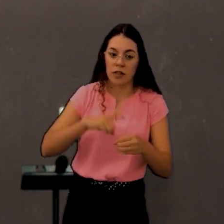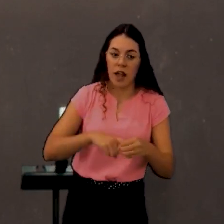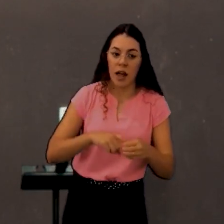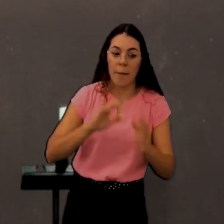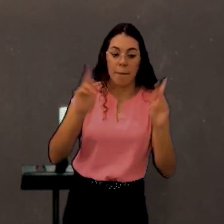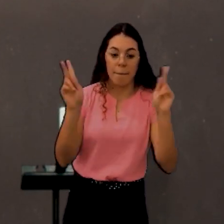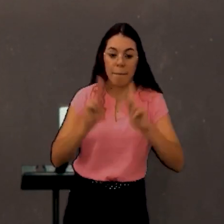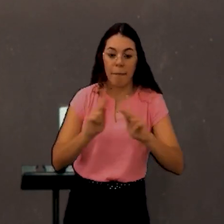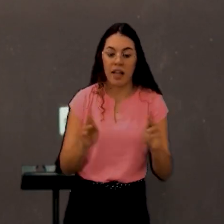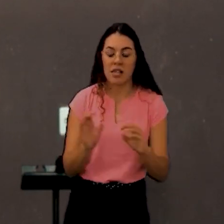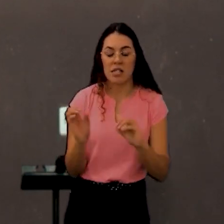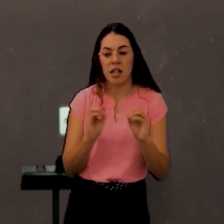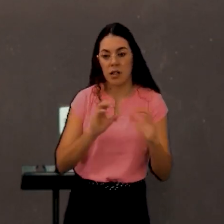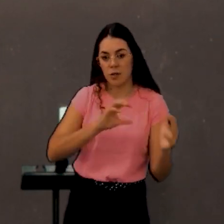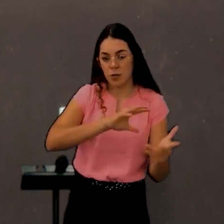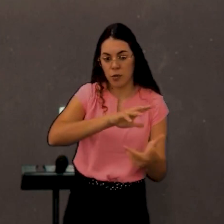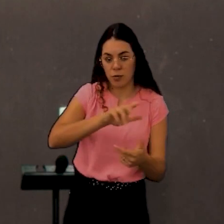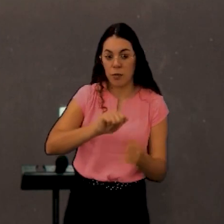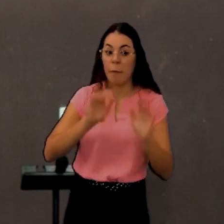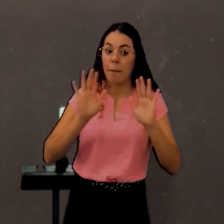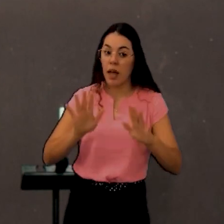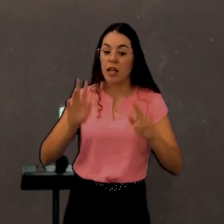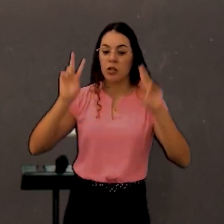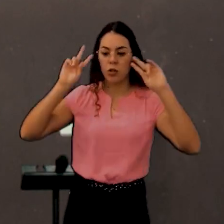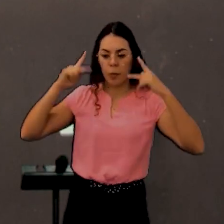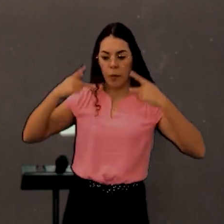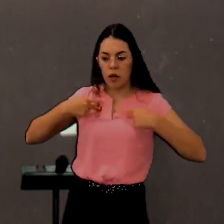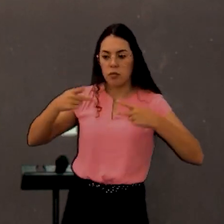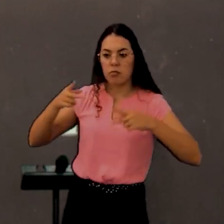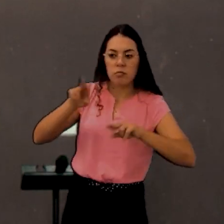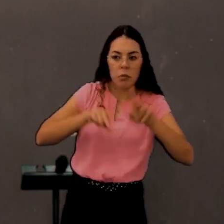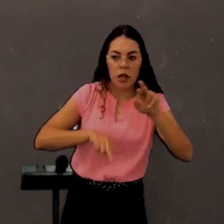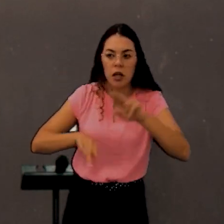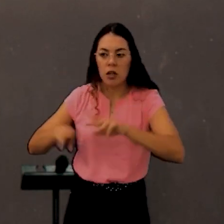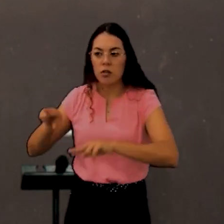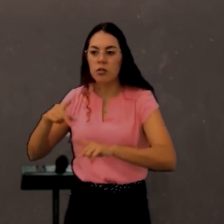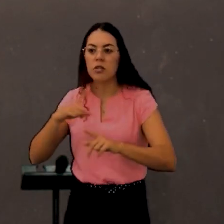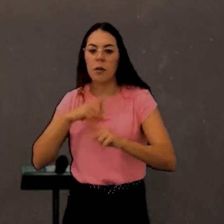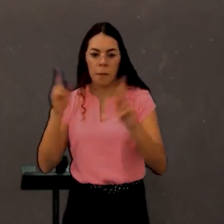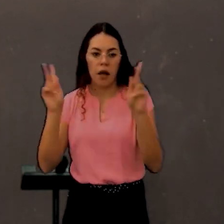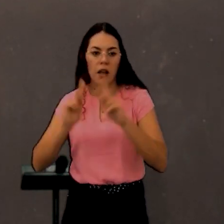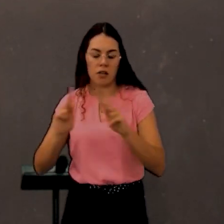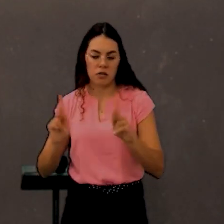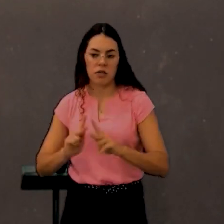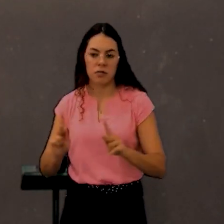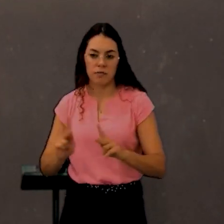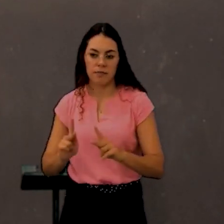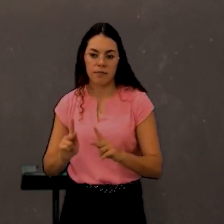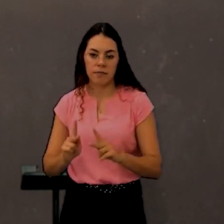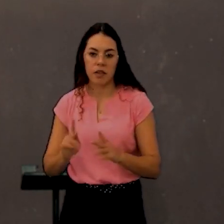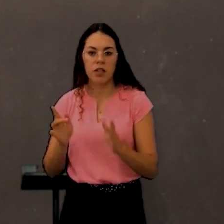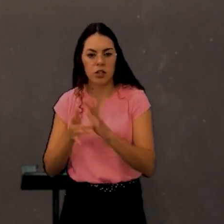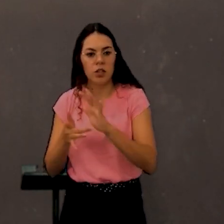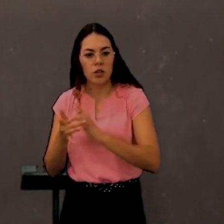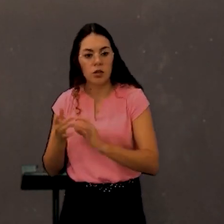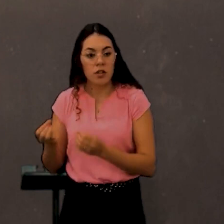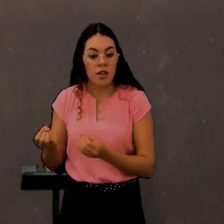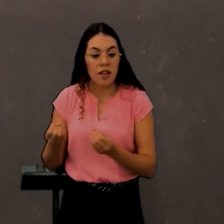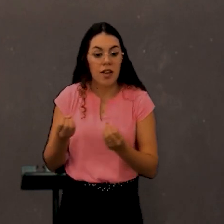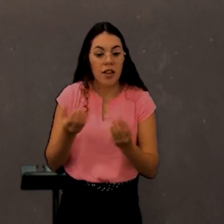Deus haverá, a paz entre nós haverá. Mas ele diz assim: não pense que eu vim trazer paz à terra. Não vim trazer paz, mas